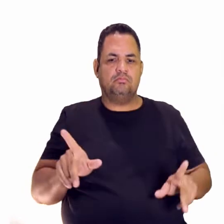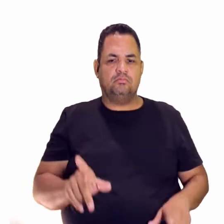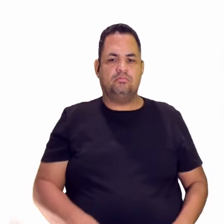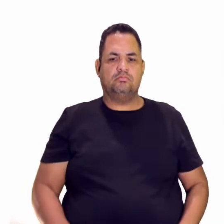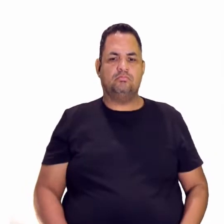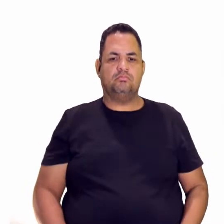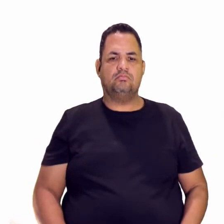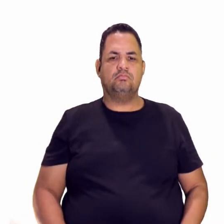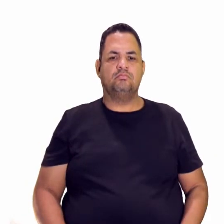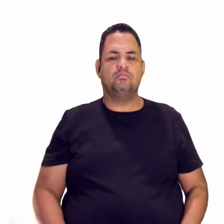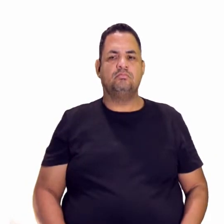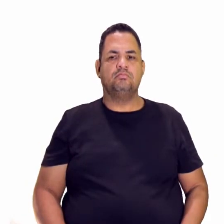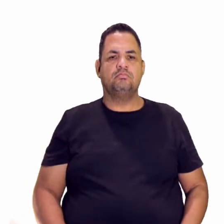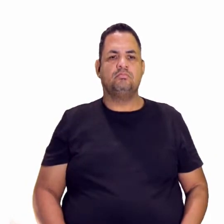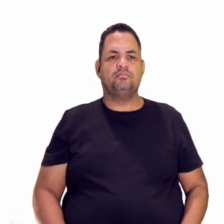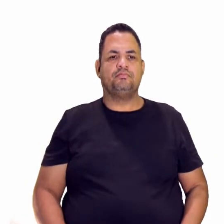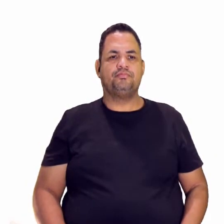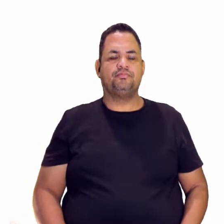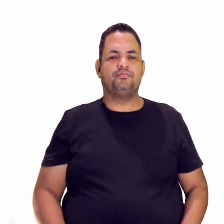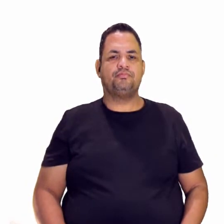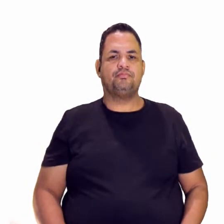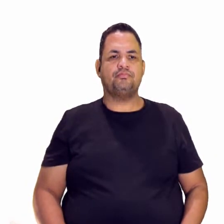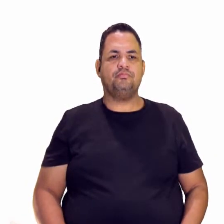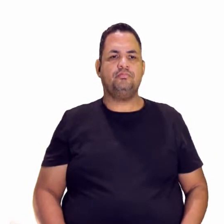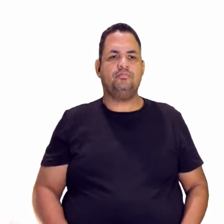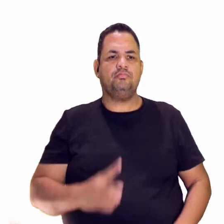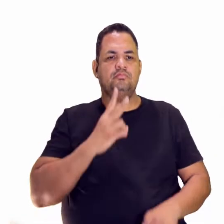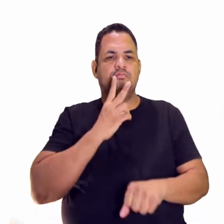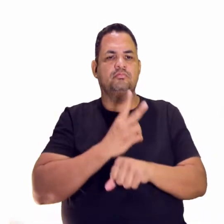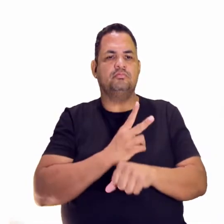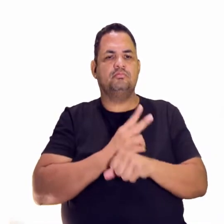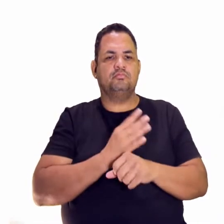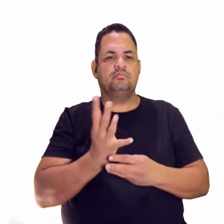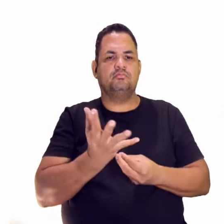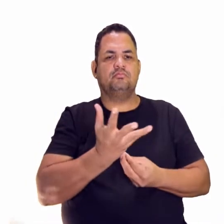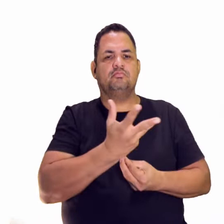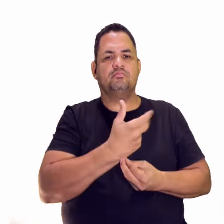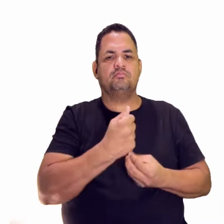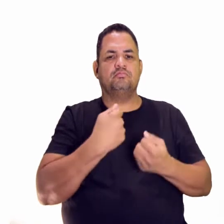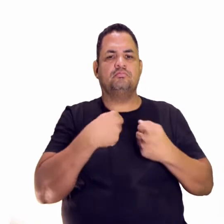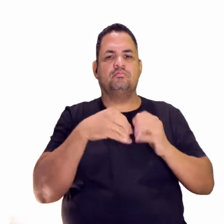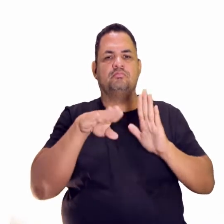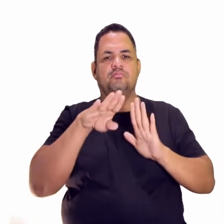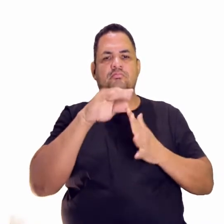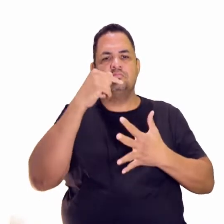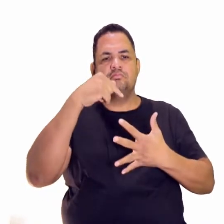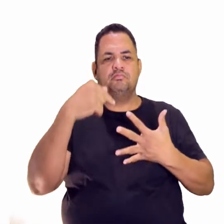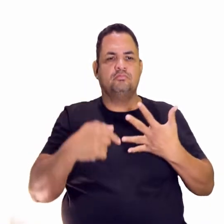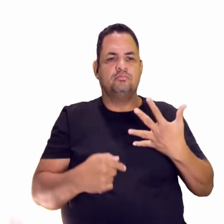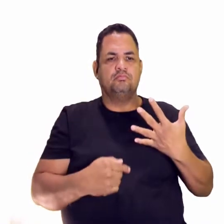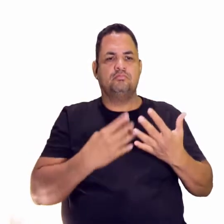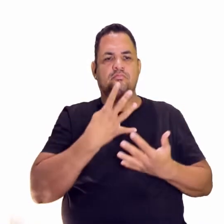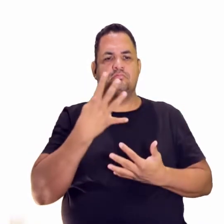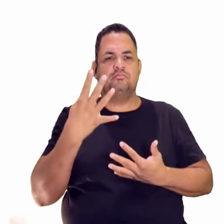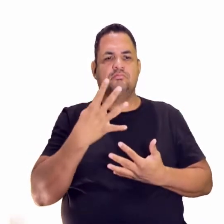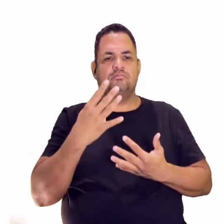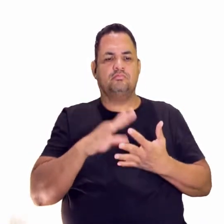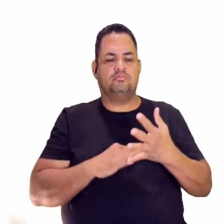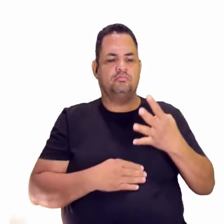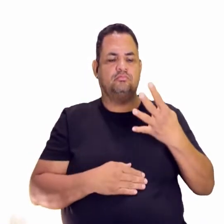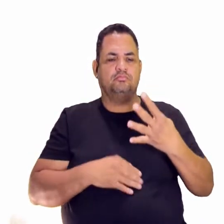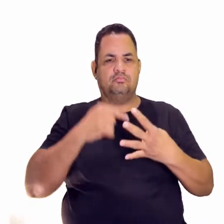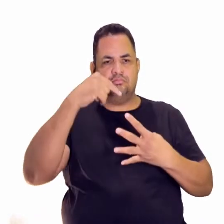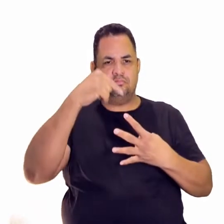diferenciada. Então vamos dizer aqui, a videoarte pode ser classificada em 4